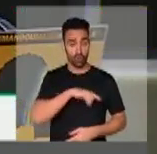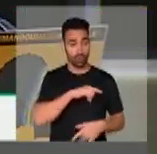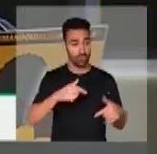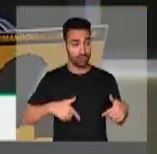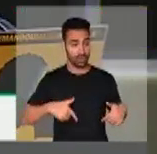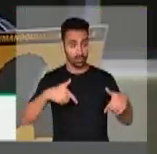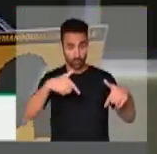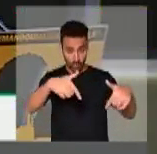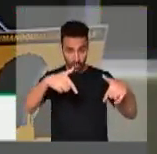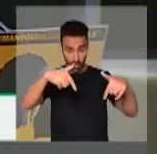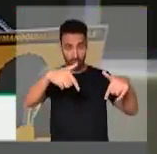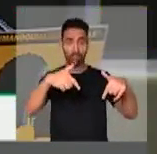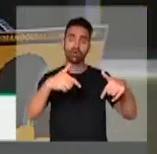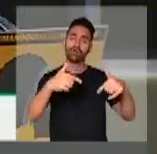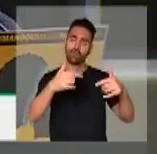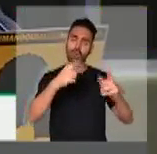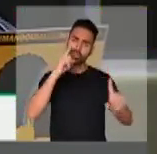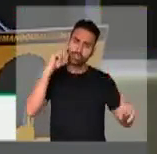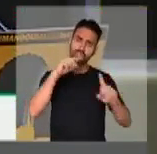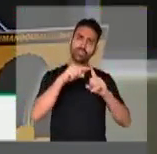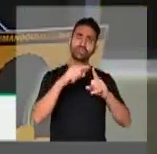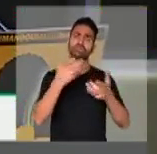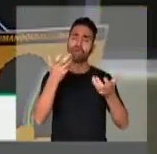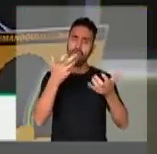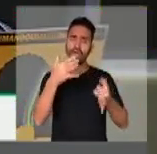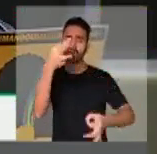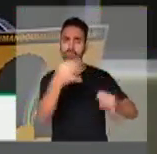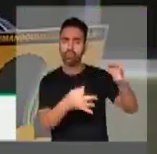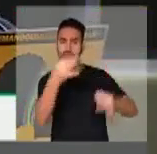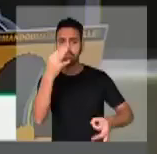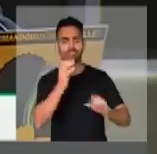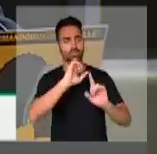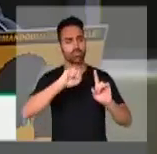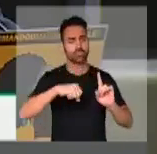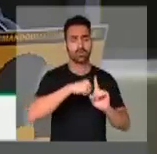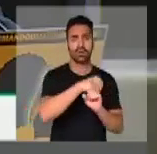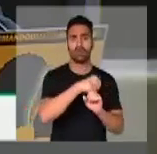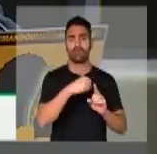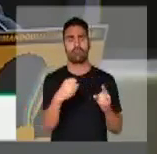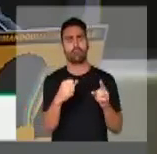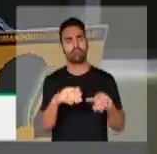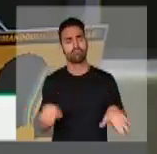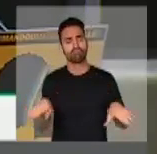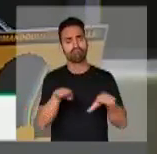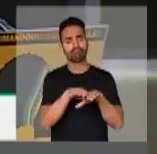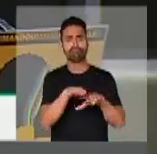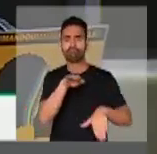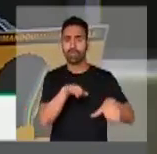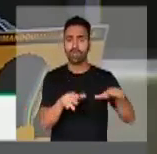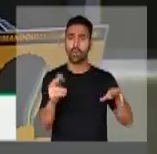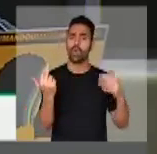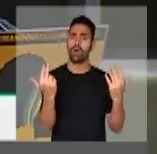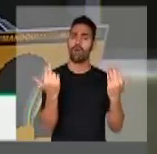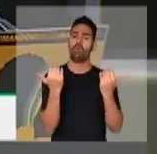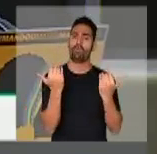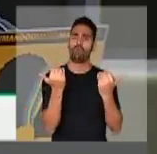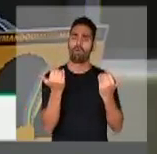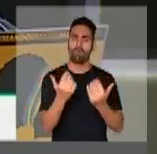luta, para além da busca da justiça social em termos plenos,